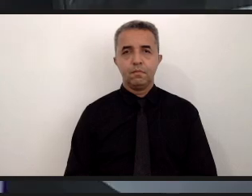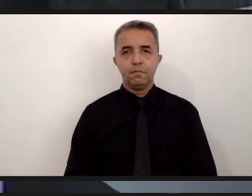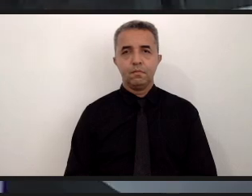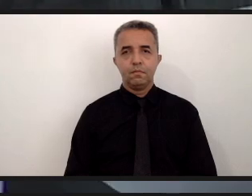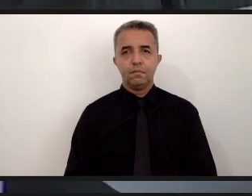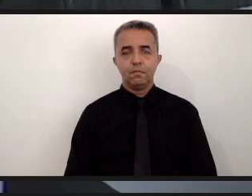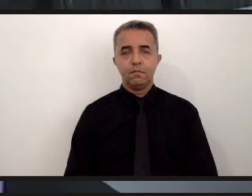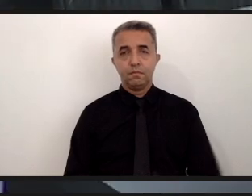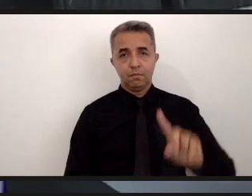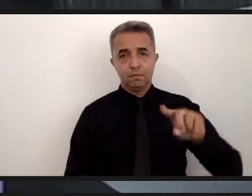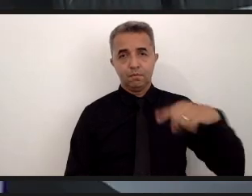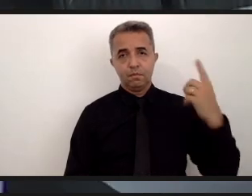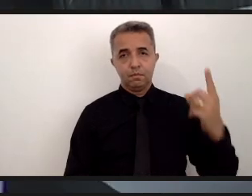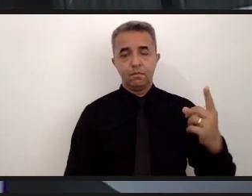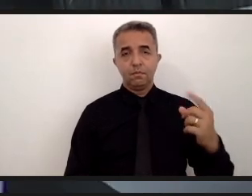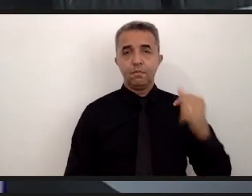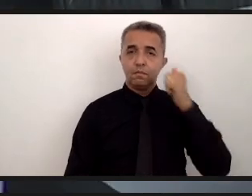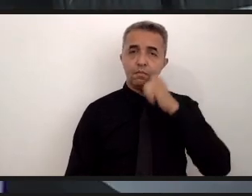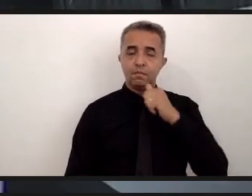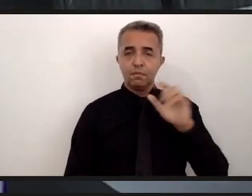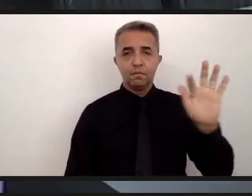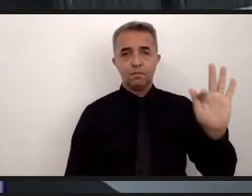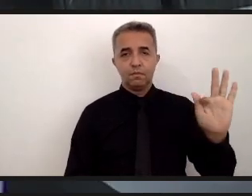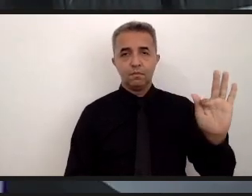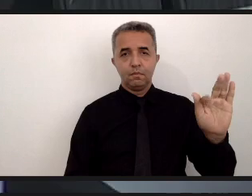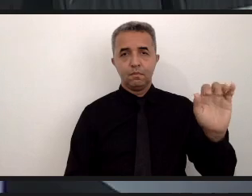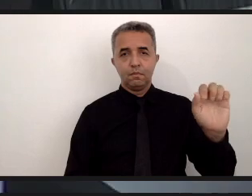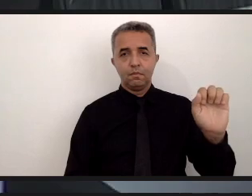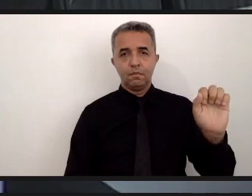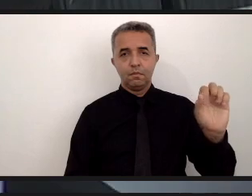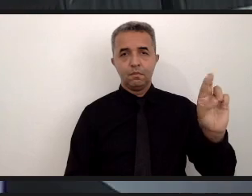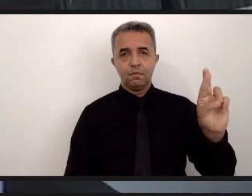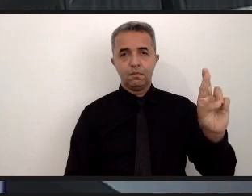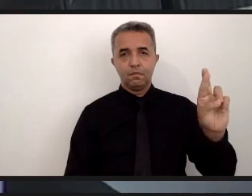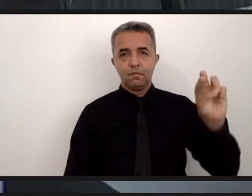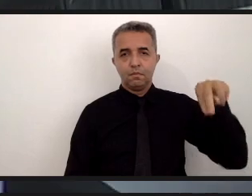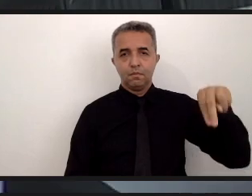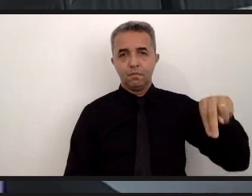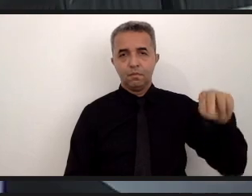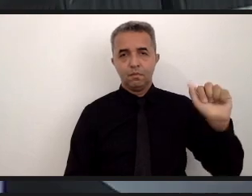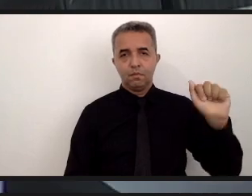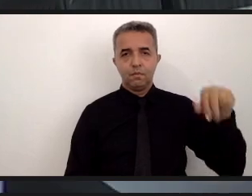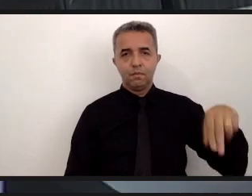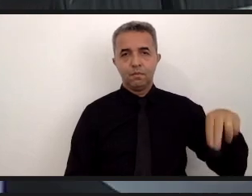Nossa homenageada, a senhora Fernanda Aparecida Correia Pailo, por favor.